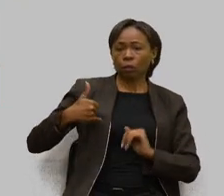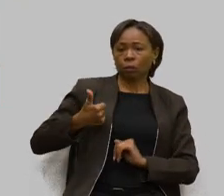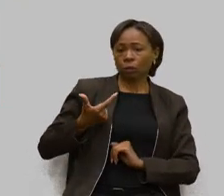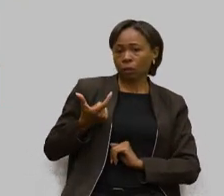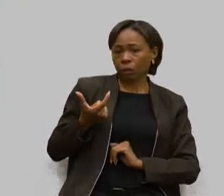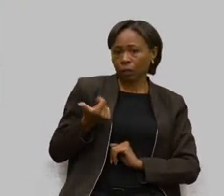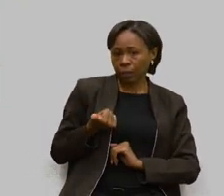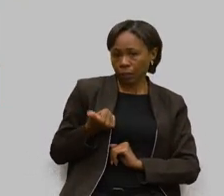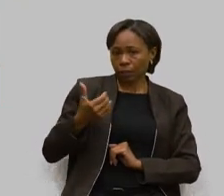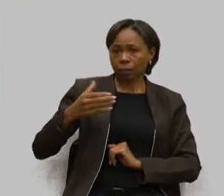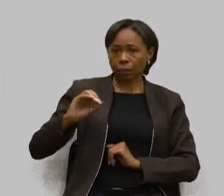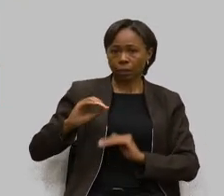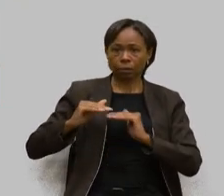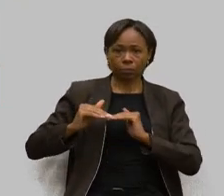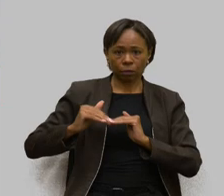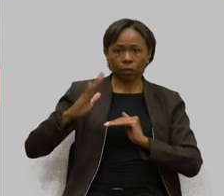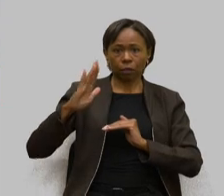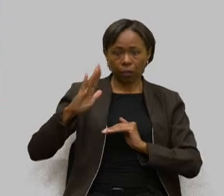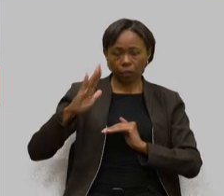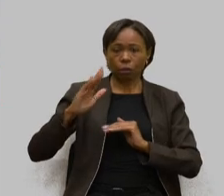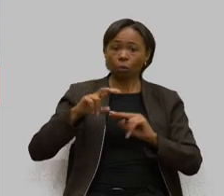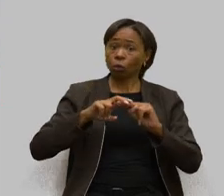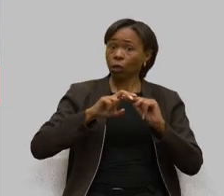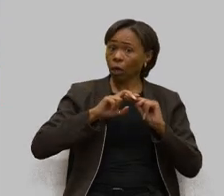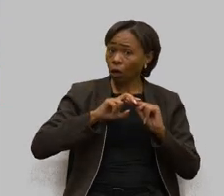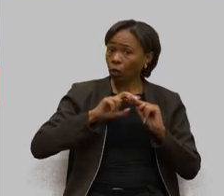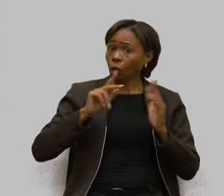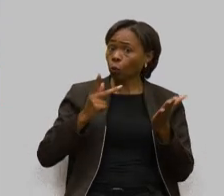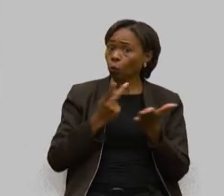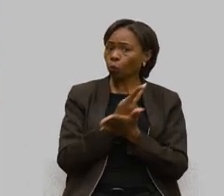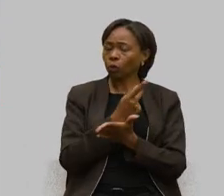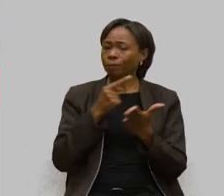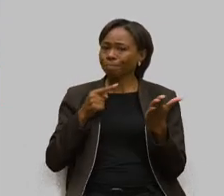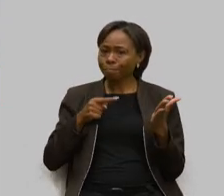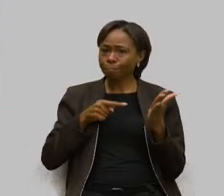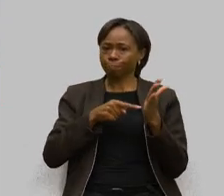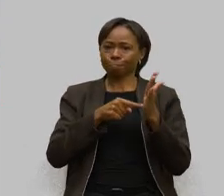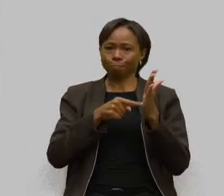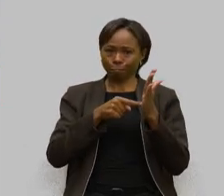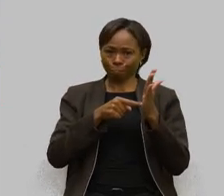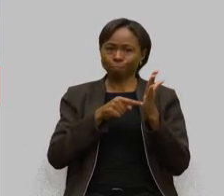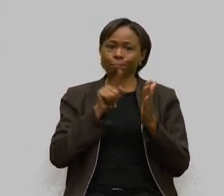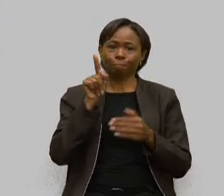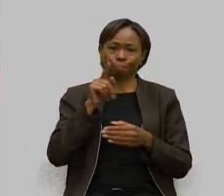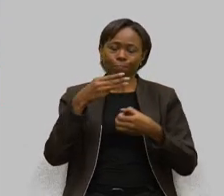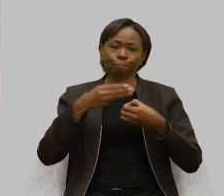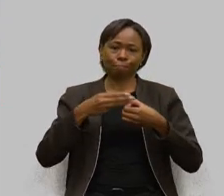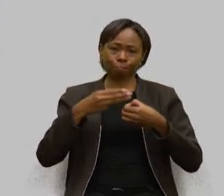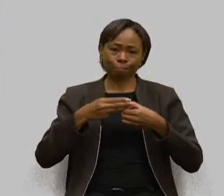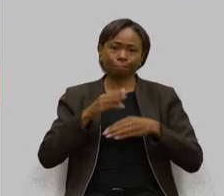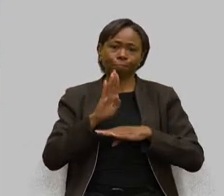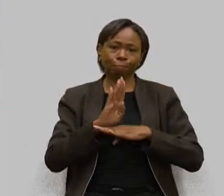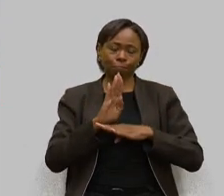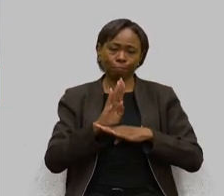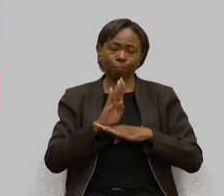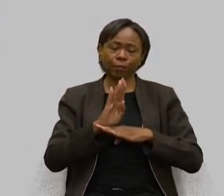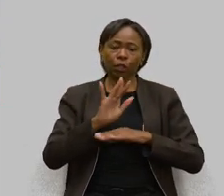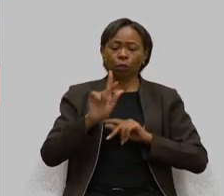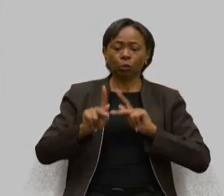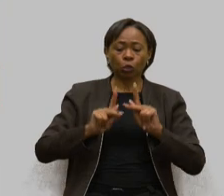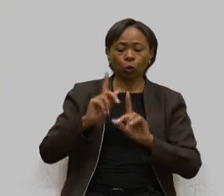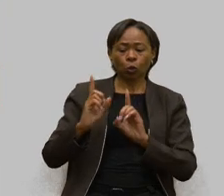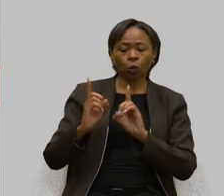idade considerando denúncia de que no município o atendimento a pessoa com Transtorno do aspecto autista seria